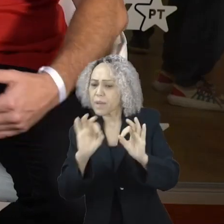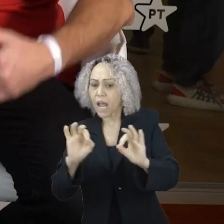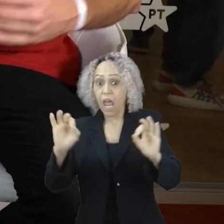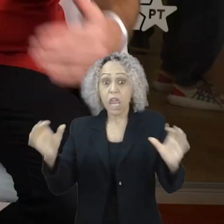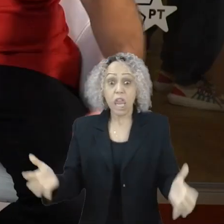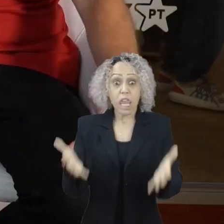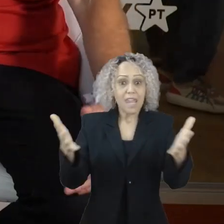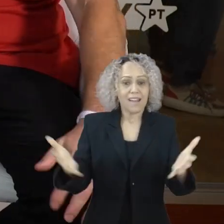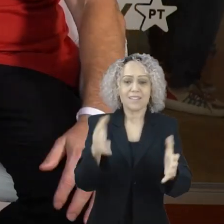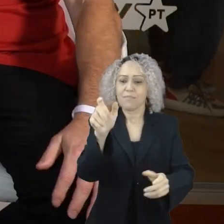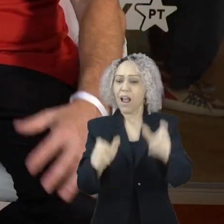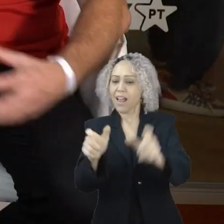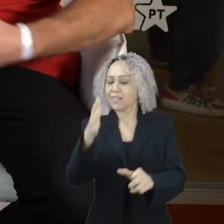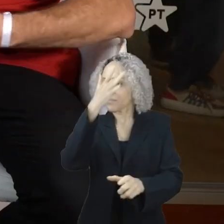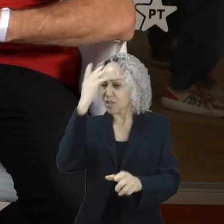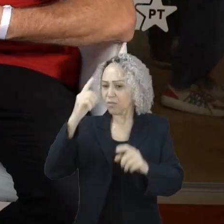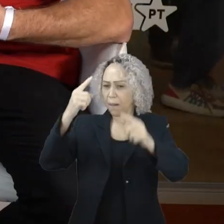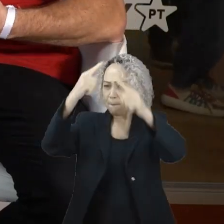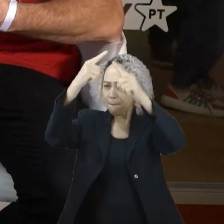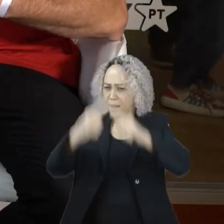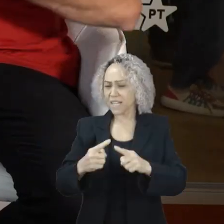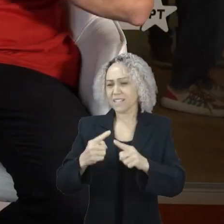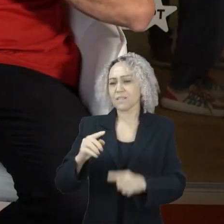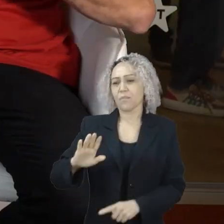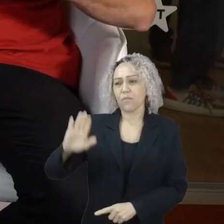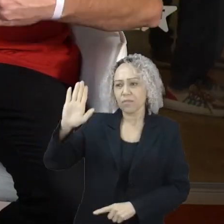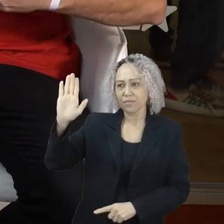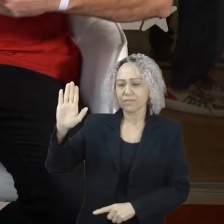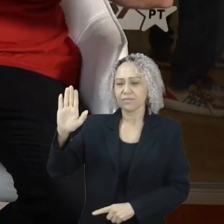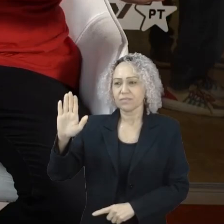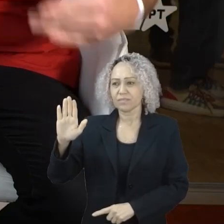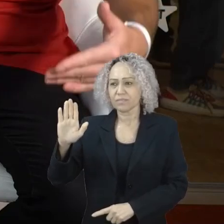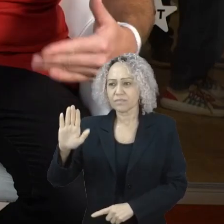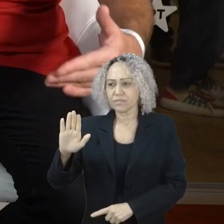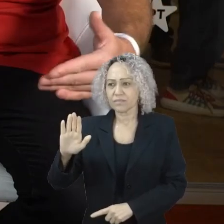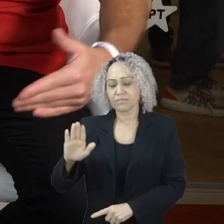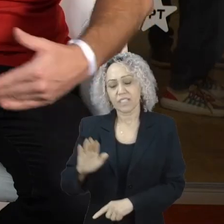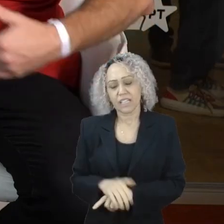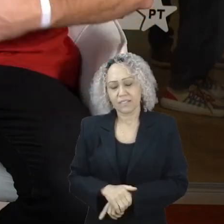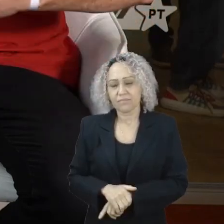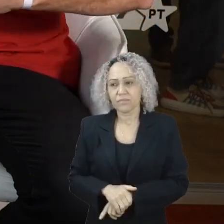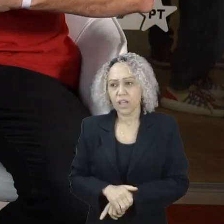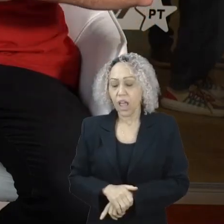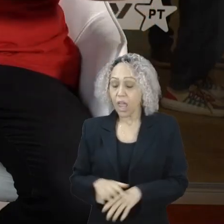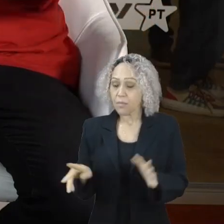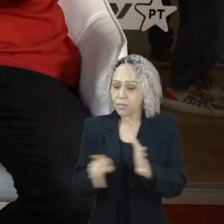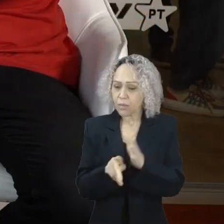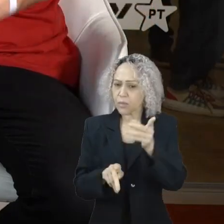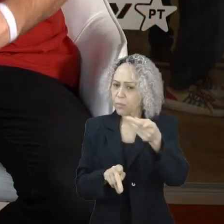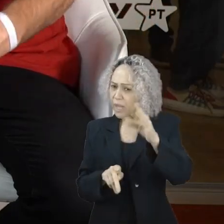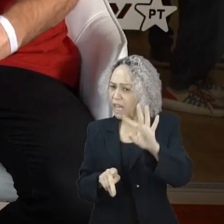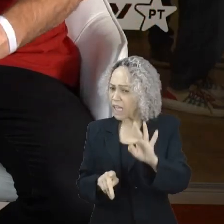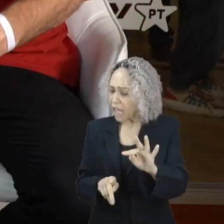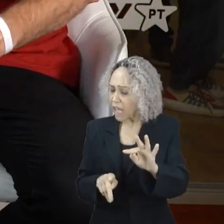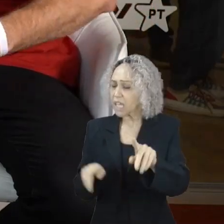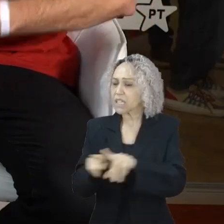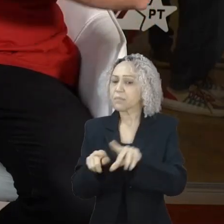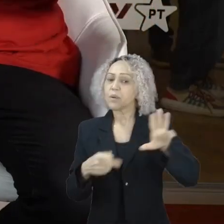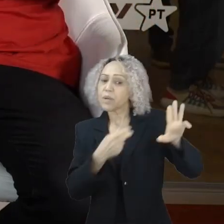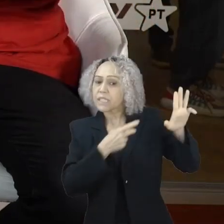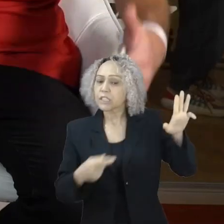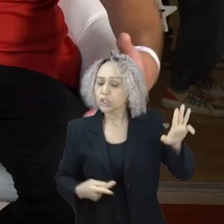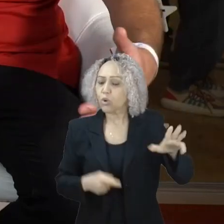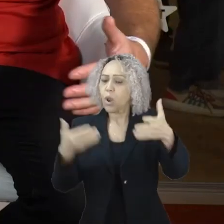a ir para a disputa, a participar, a atender esse apelo nosso, mas que é um apelo não só do partido, é um apelo do presidente Lula, porque